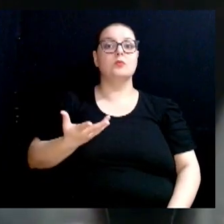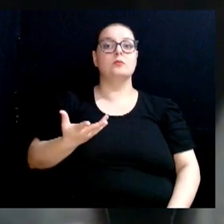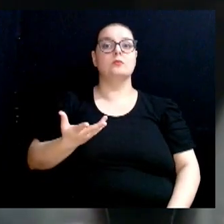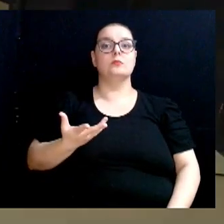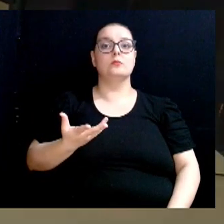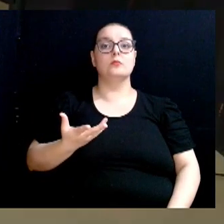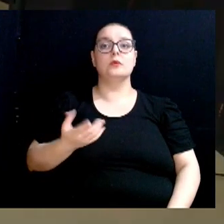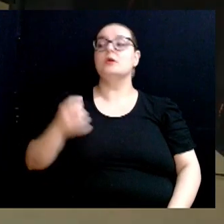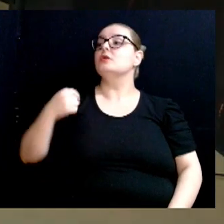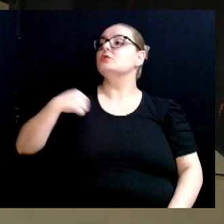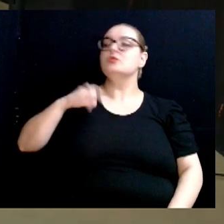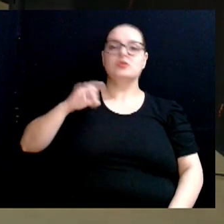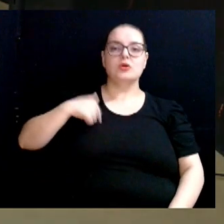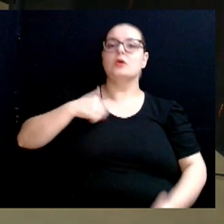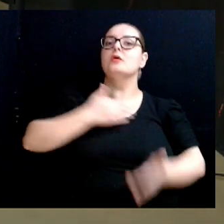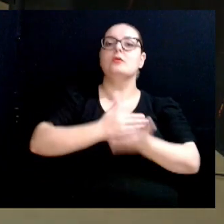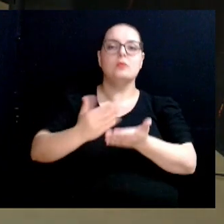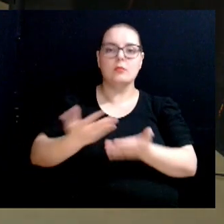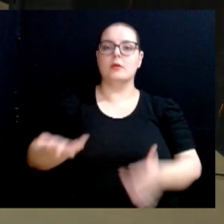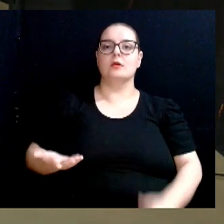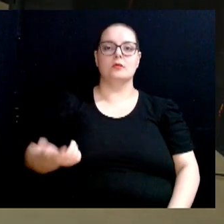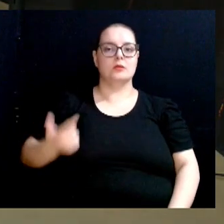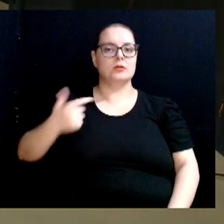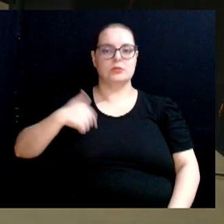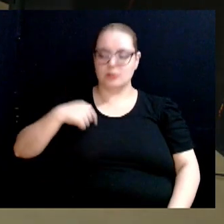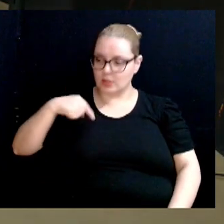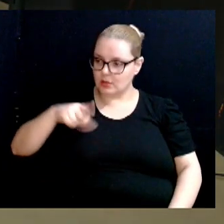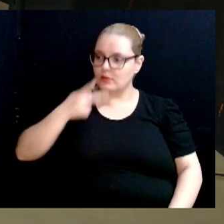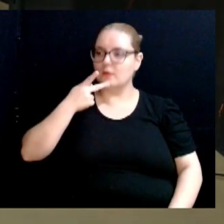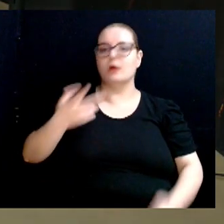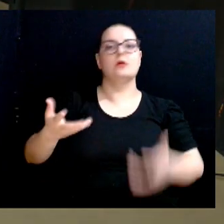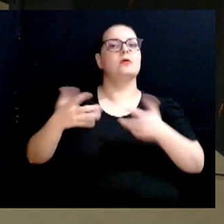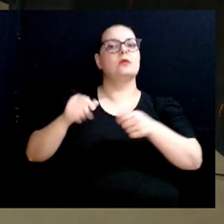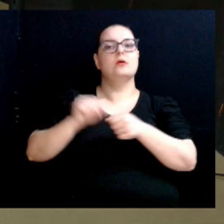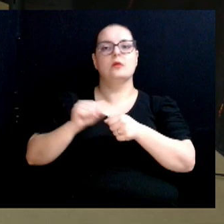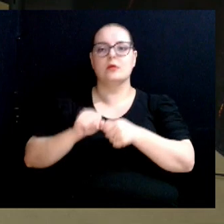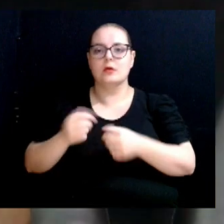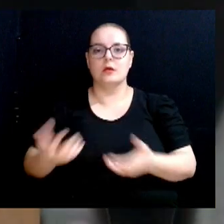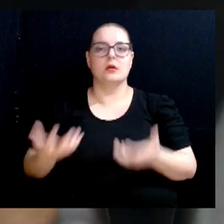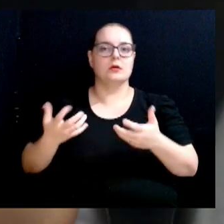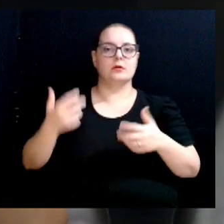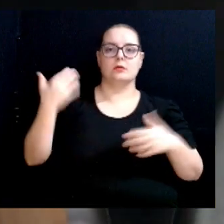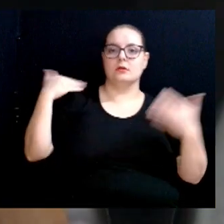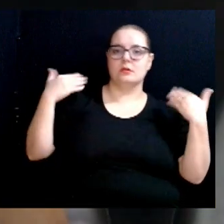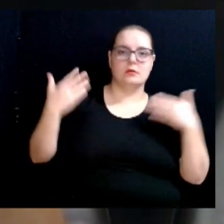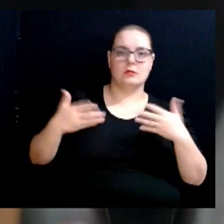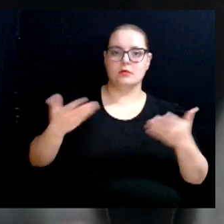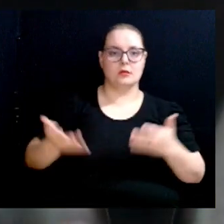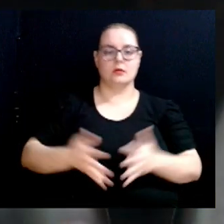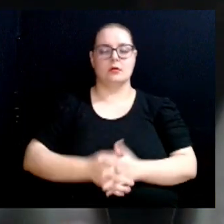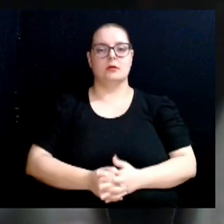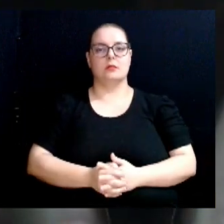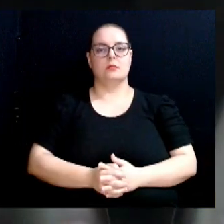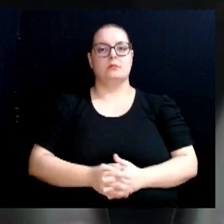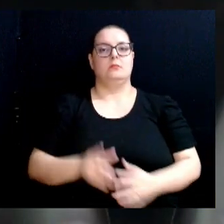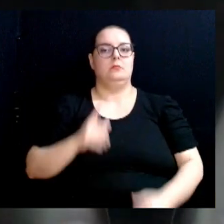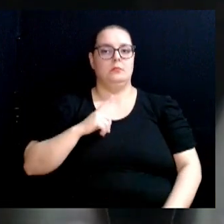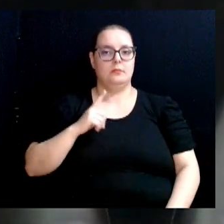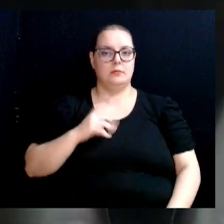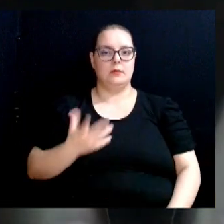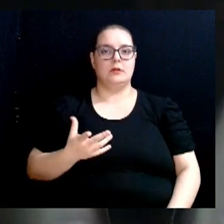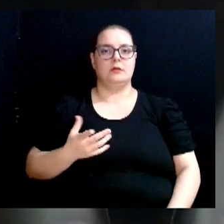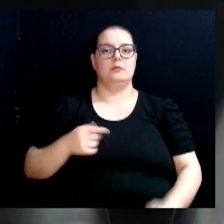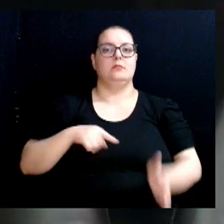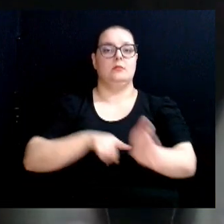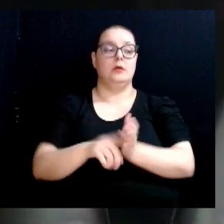iniciativa. Exatamente. Só eu tenho que dizer o que eu quero fazer, se eu quero passear. Mas assim, mas tem uma pergunta muito importante que eu